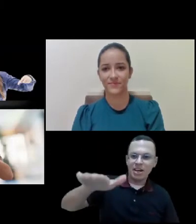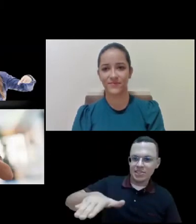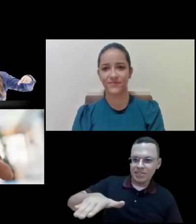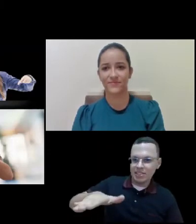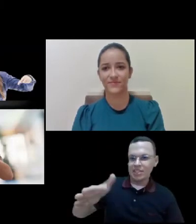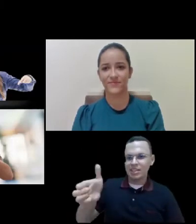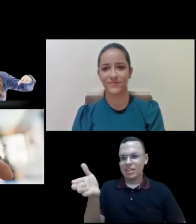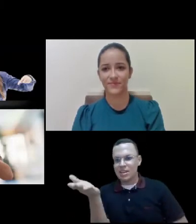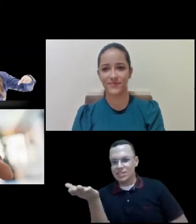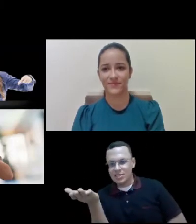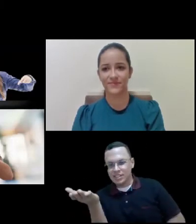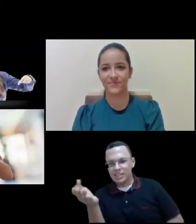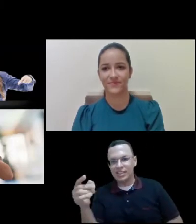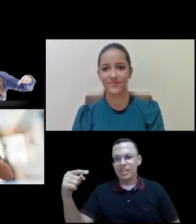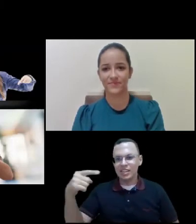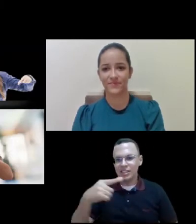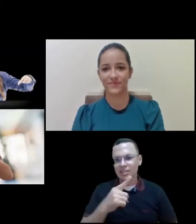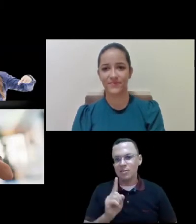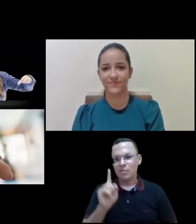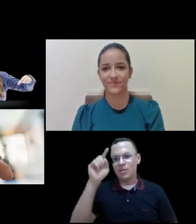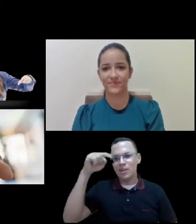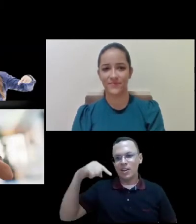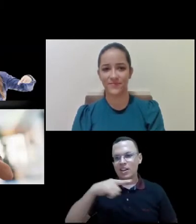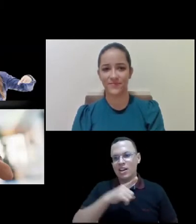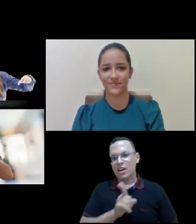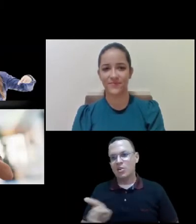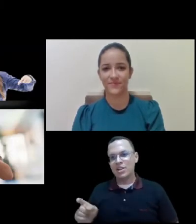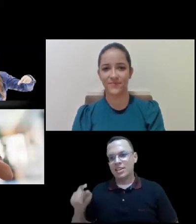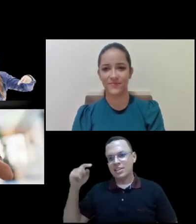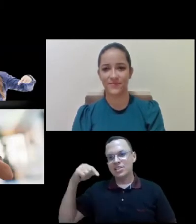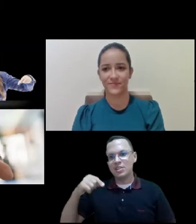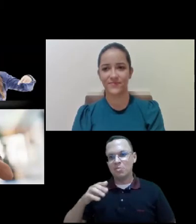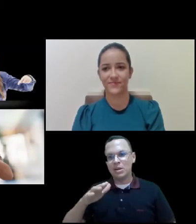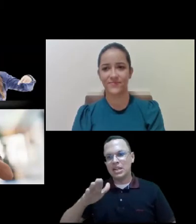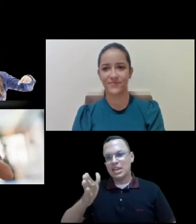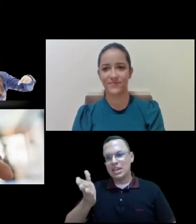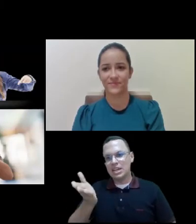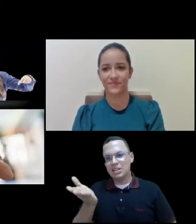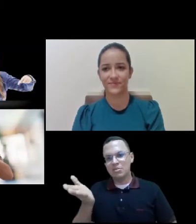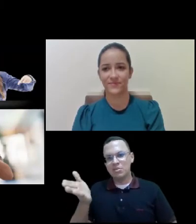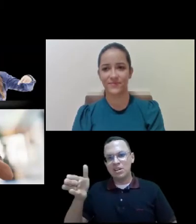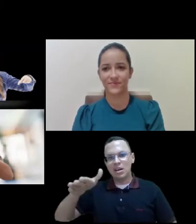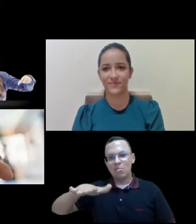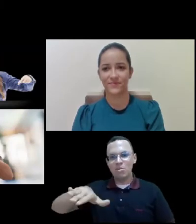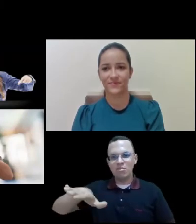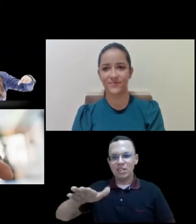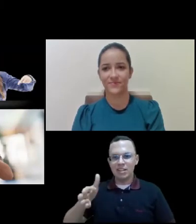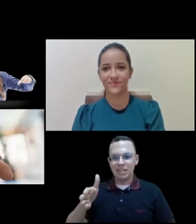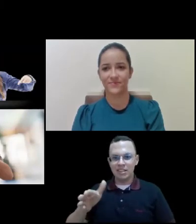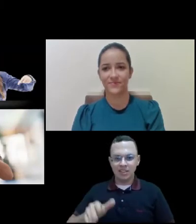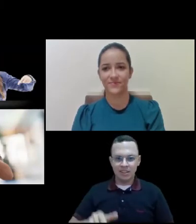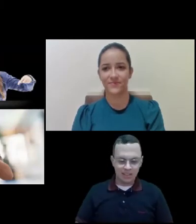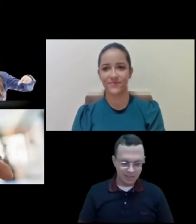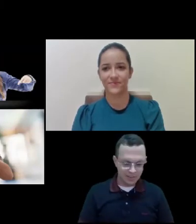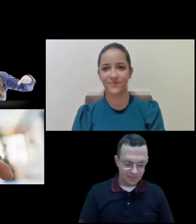mostrando assim, assim. Então, a orientação. Para que lado a palma